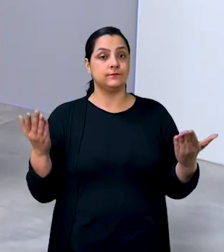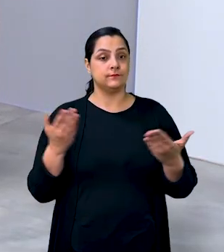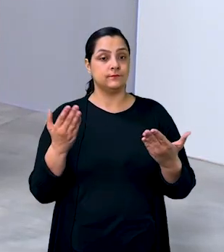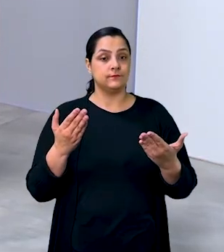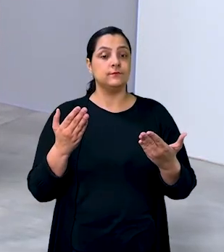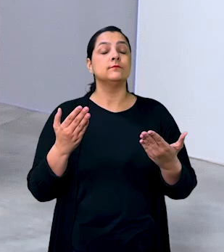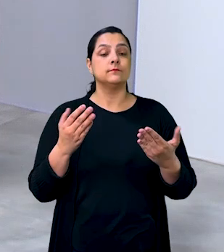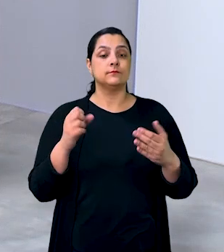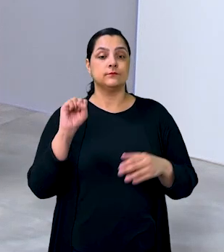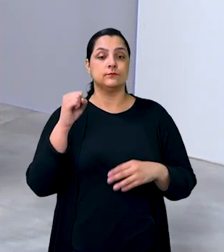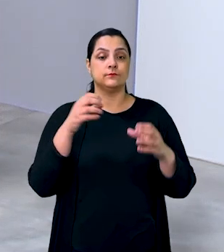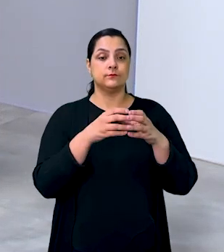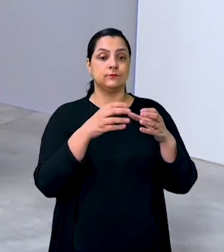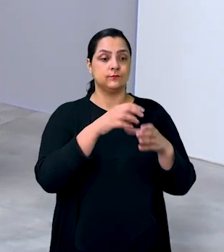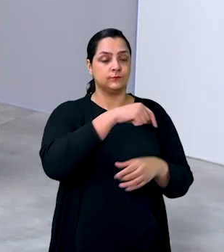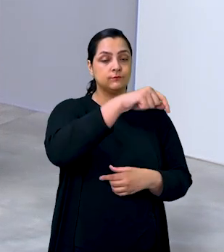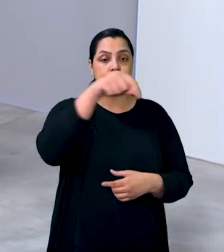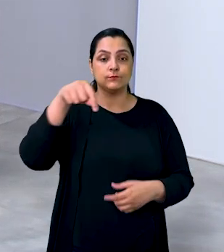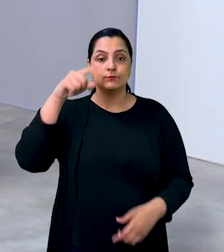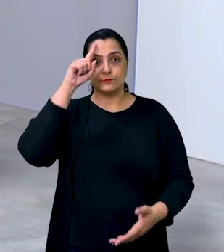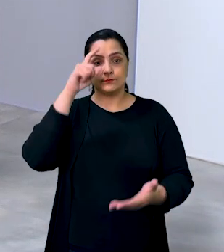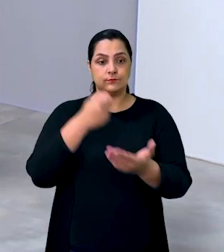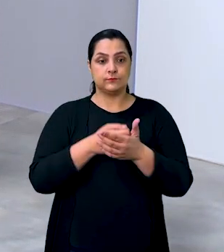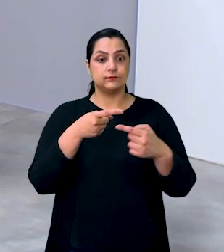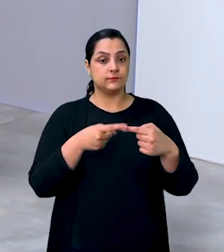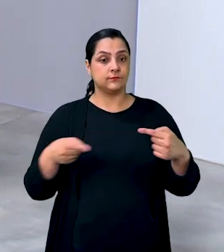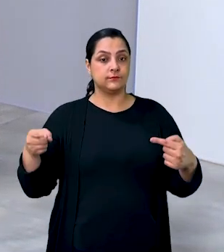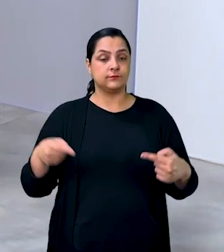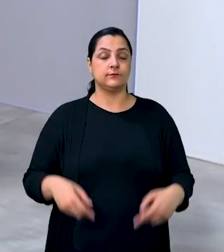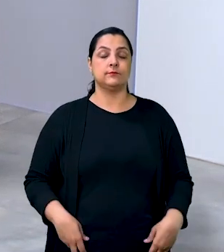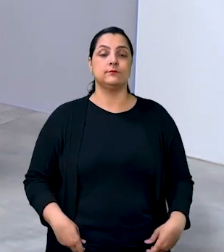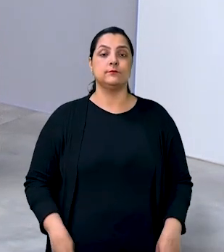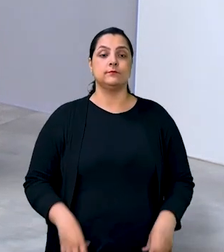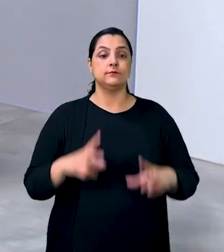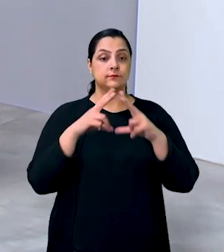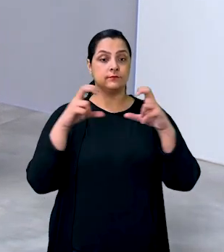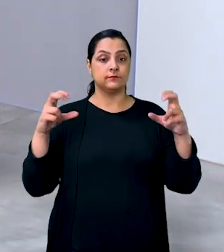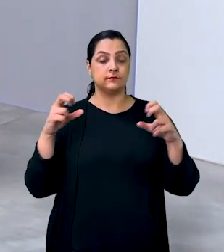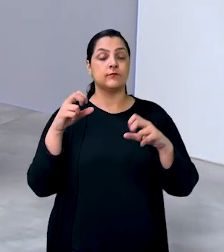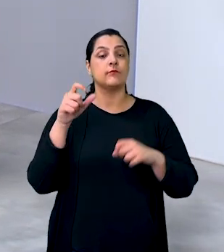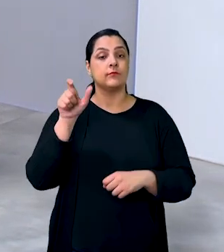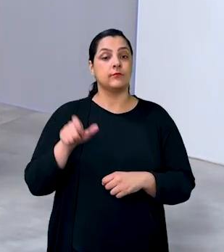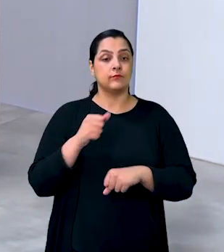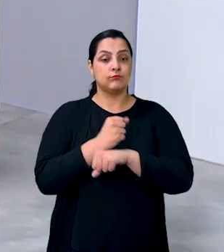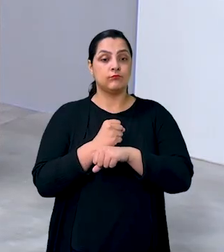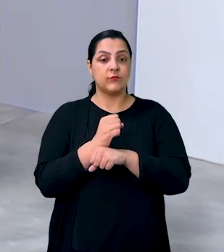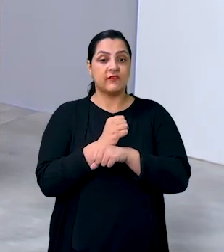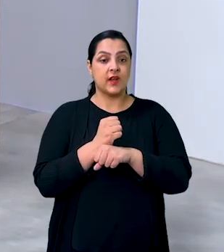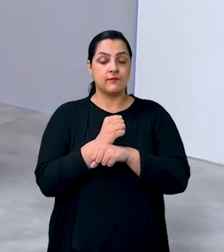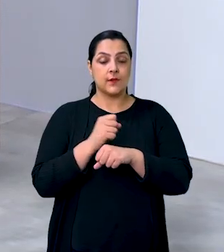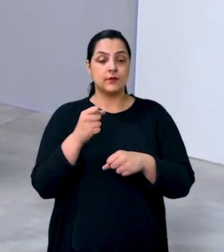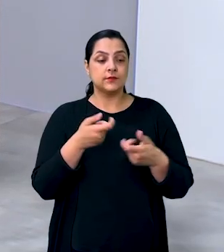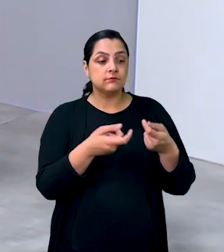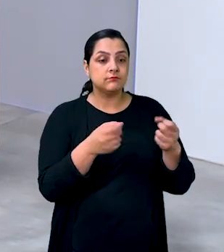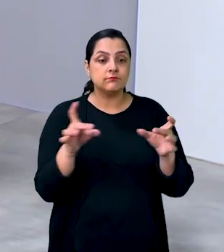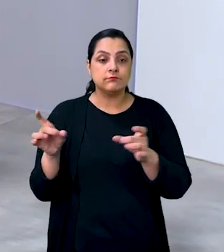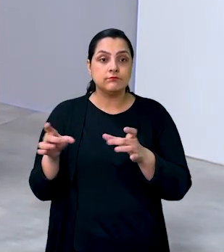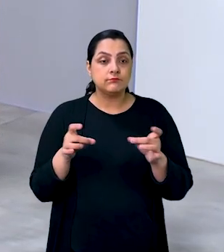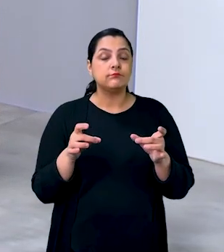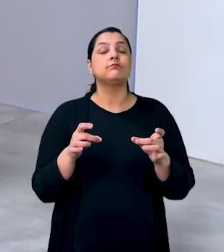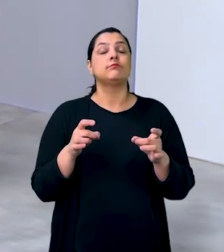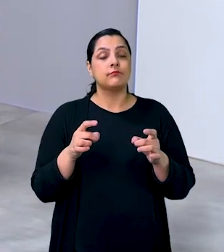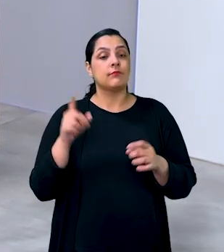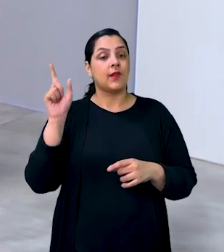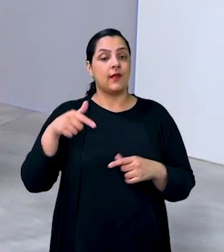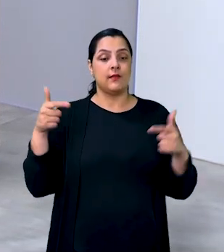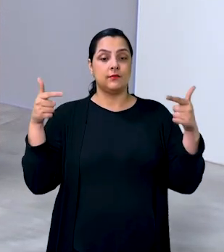Vamos agora fazer um giro pelas turmas com as principais decisões da semana. Em Santa Catarina, uma balconista vai ser indenizada por danos